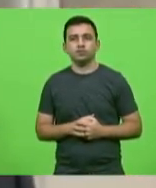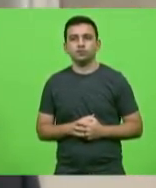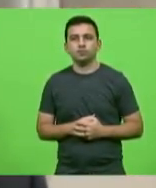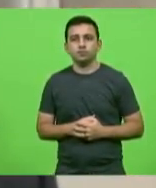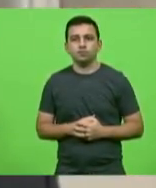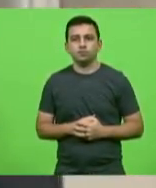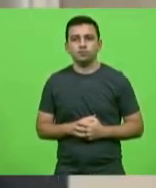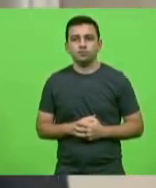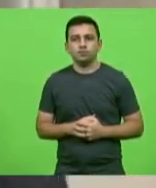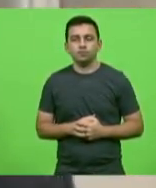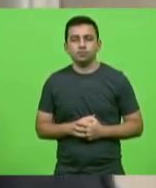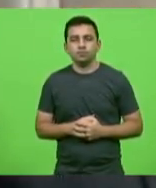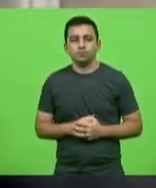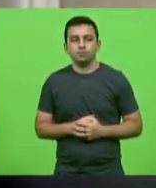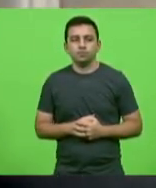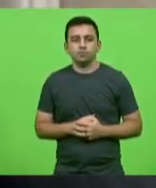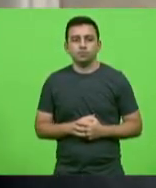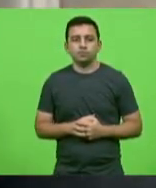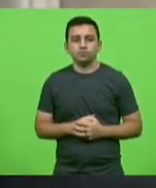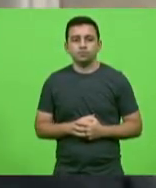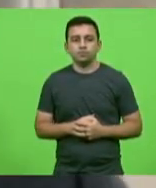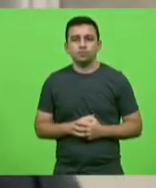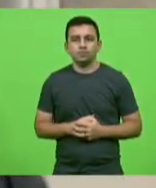o vídeo